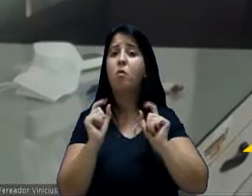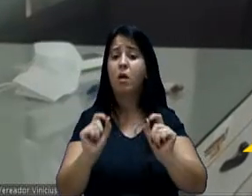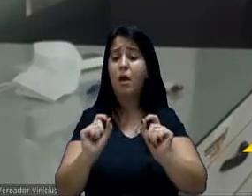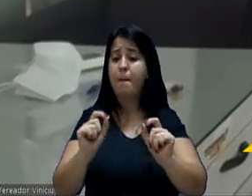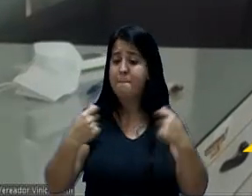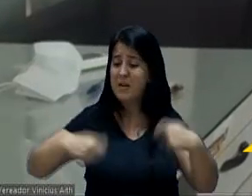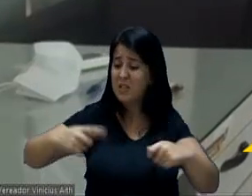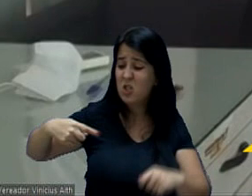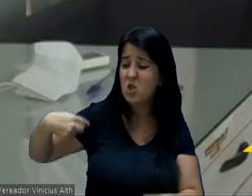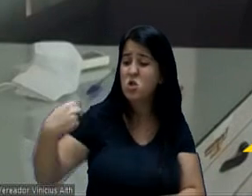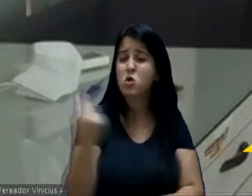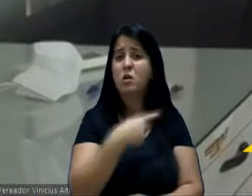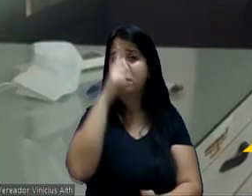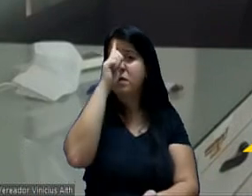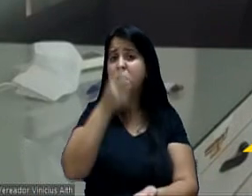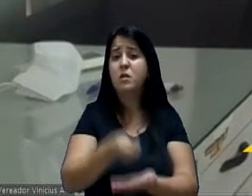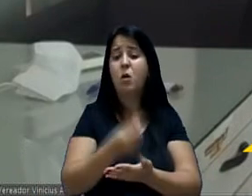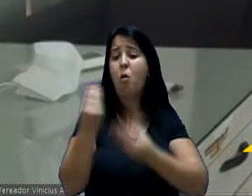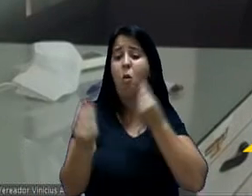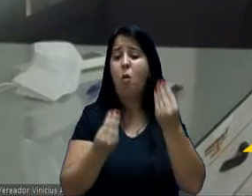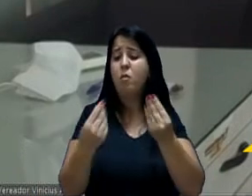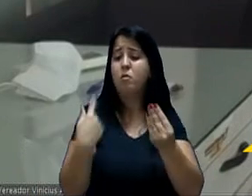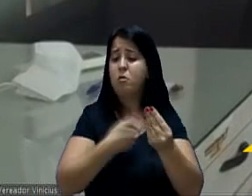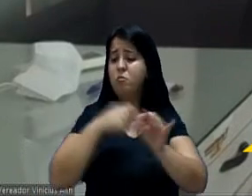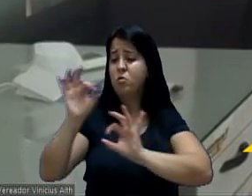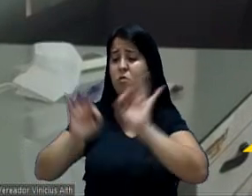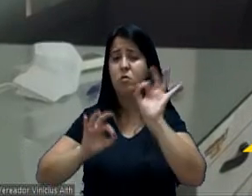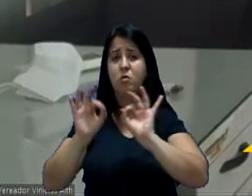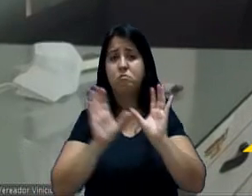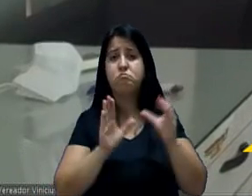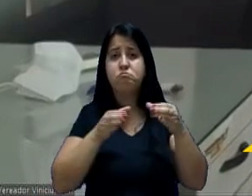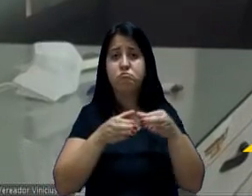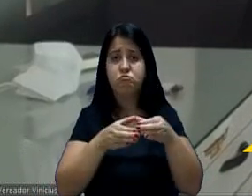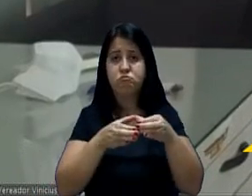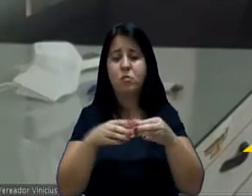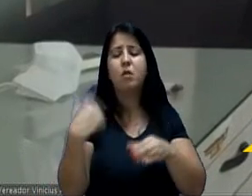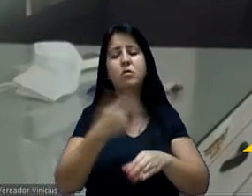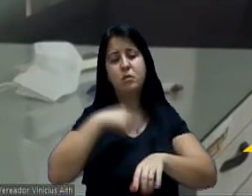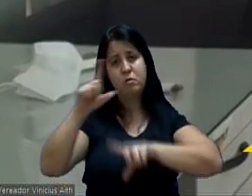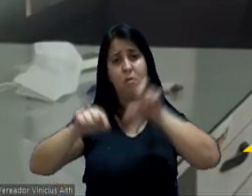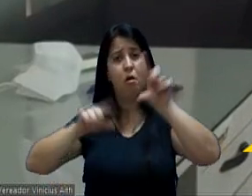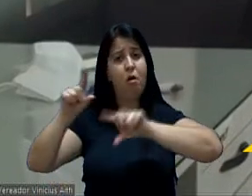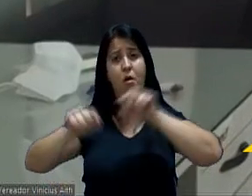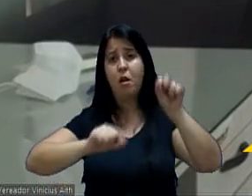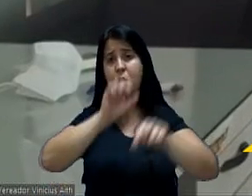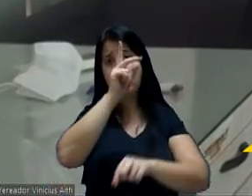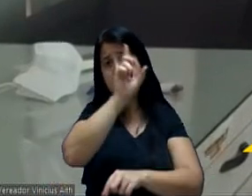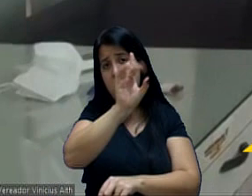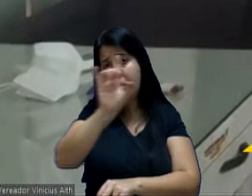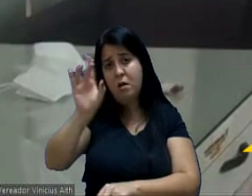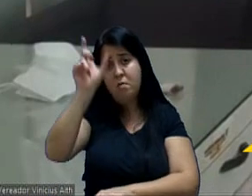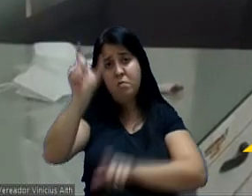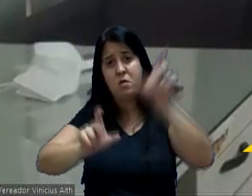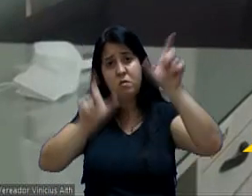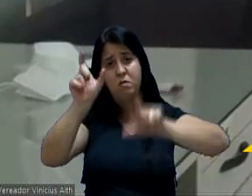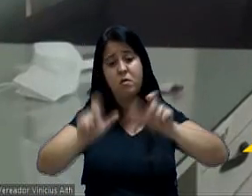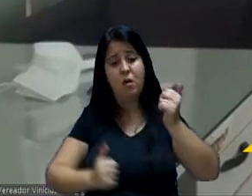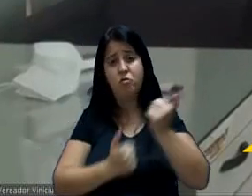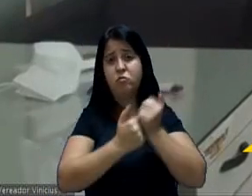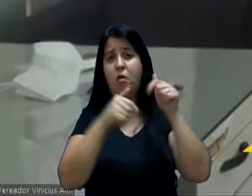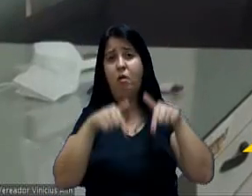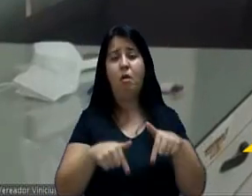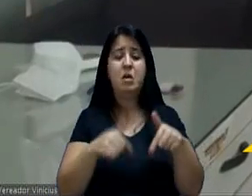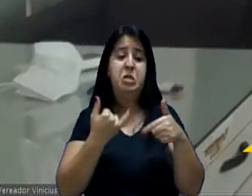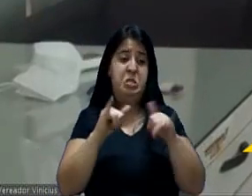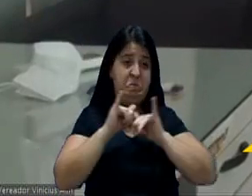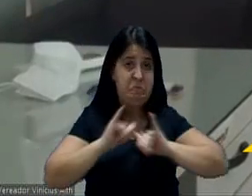decidir de que forma vamos montar a nossa equipe, né? E a gente escolhe cada assessor que a gente coloca dentro do gabinete. Se ele vai ser advogado